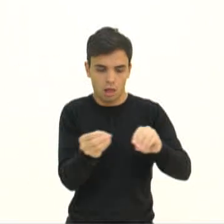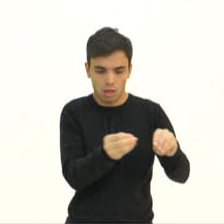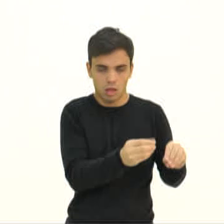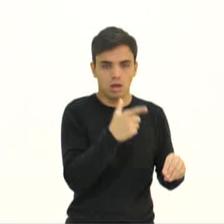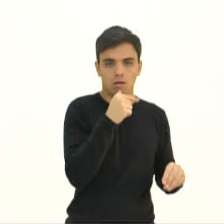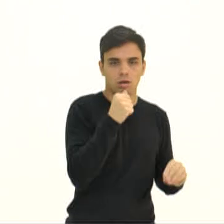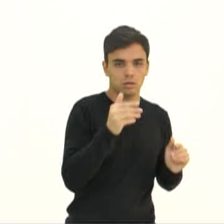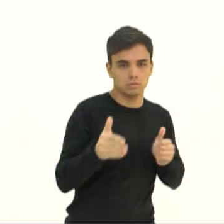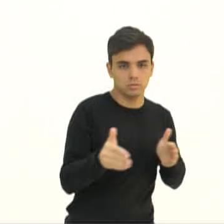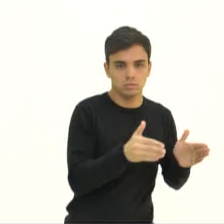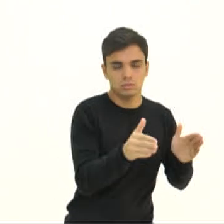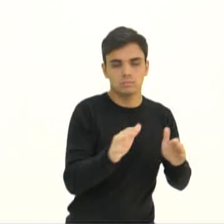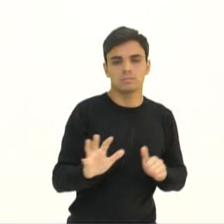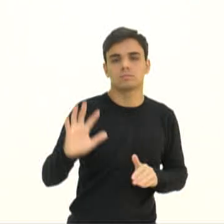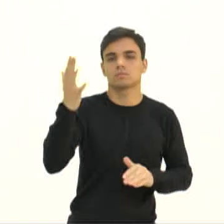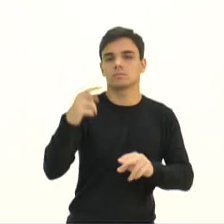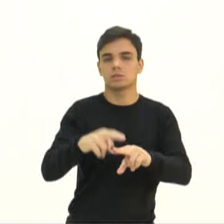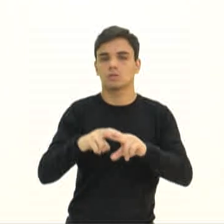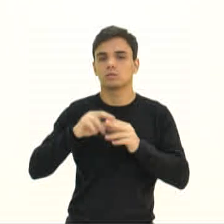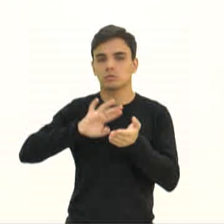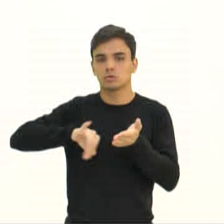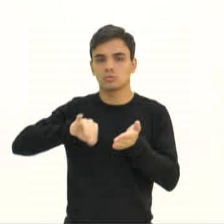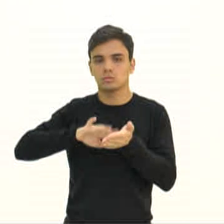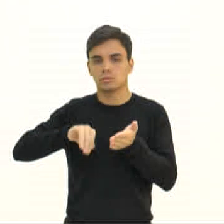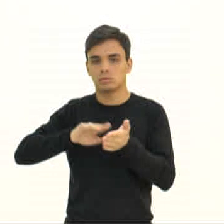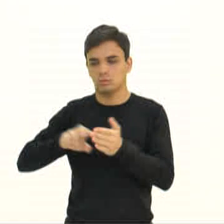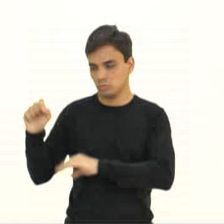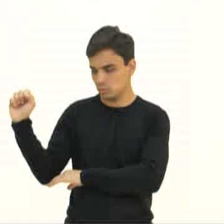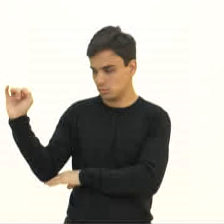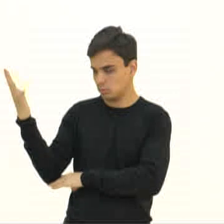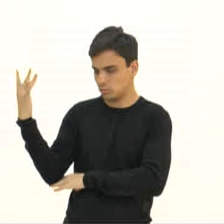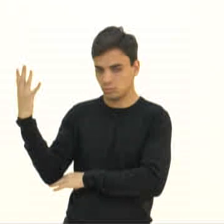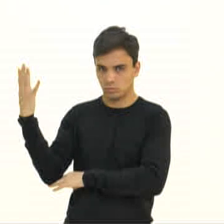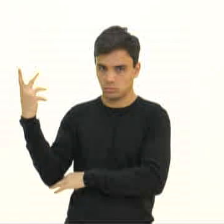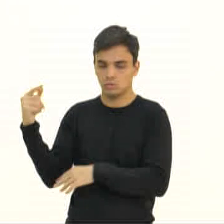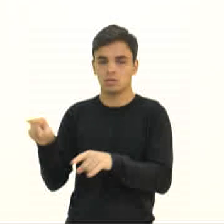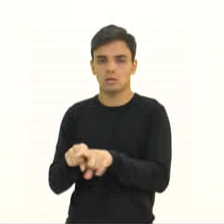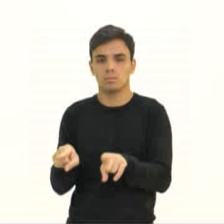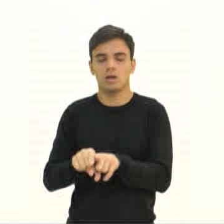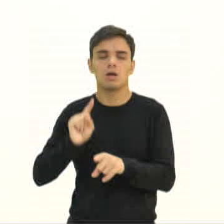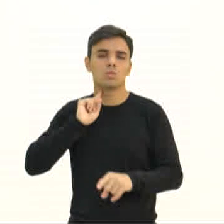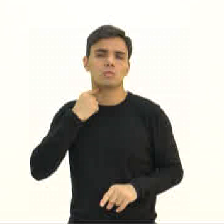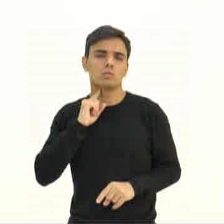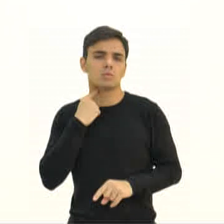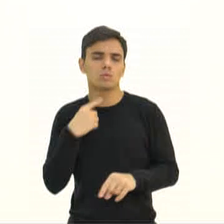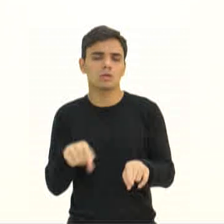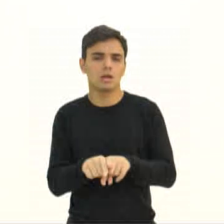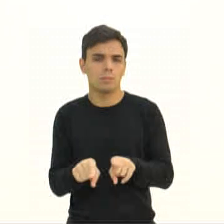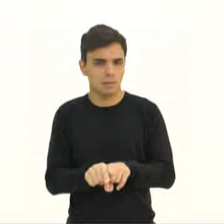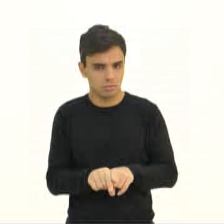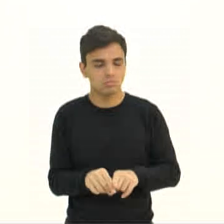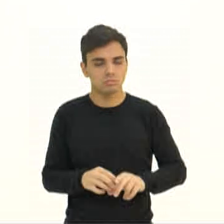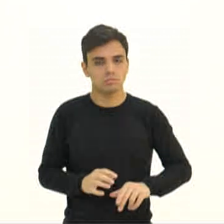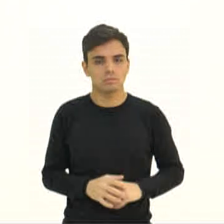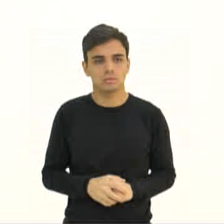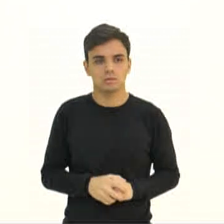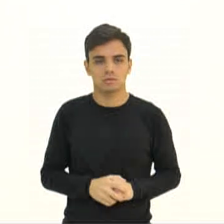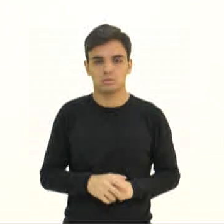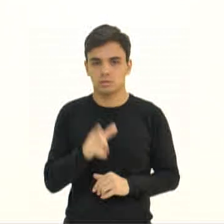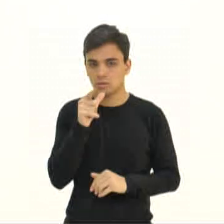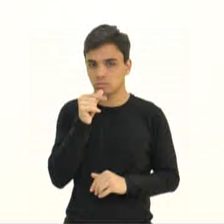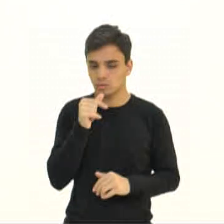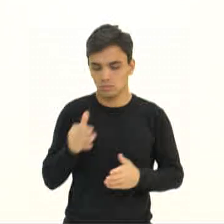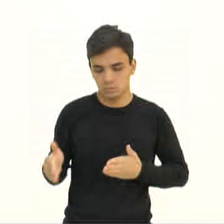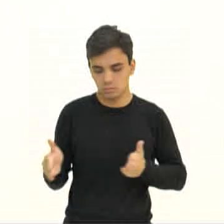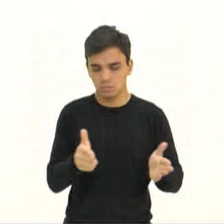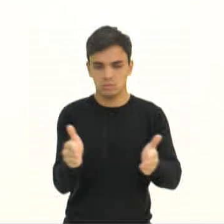um fator que ocorre devido à retirada da vegetação. A poluição, então nós vamos ter ali no Rio São